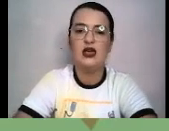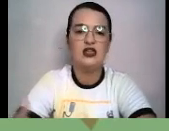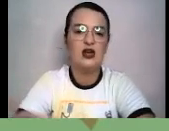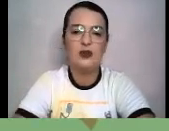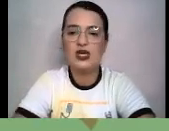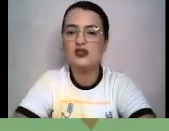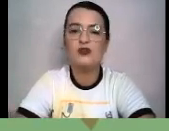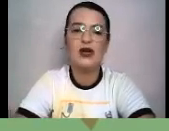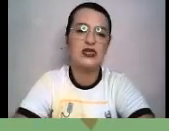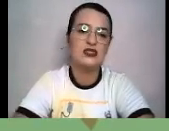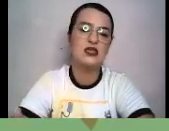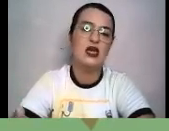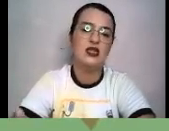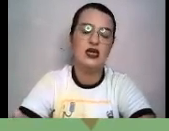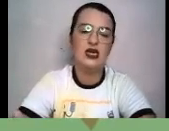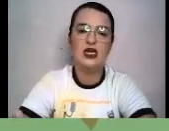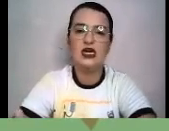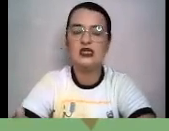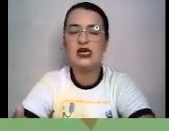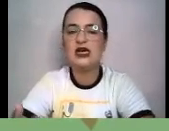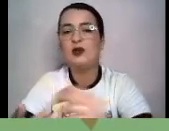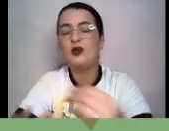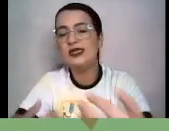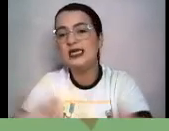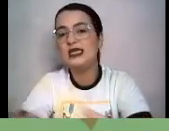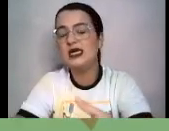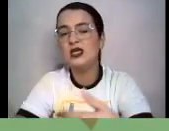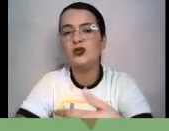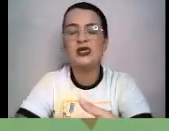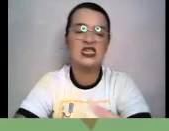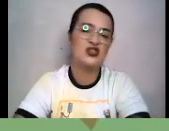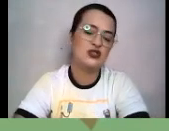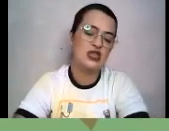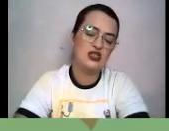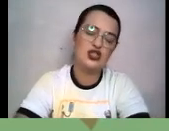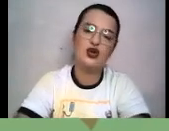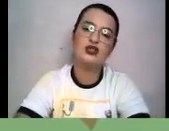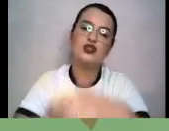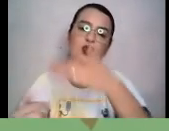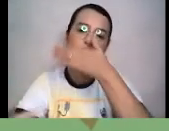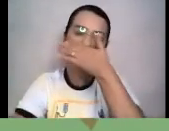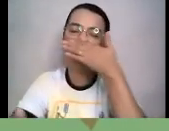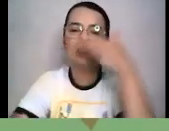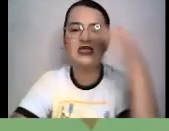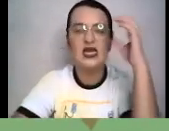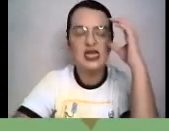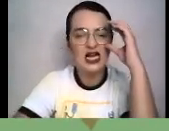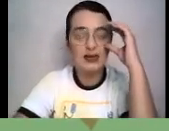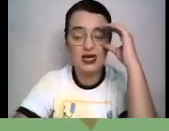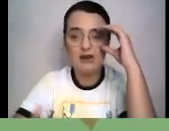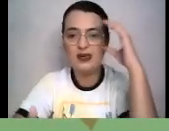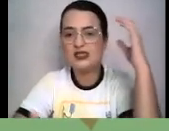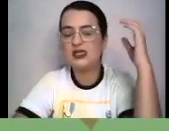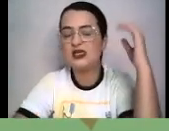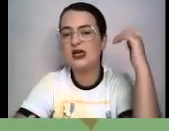religiosas. Geralmente, os países, né, eles acabam não aceitando as questões religiosas do outro país e